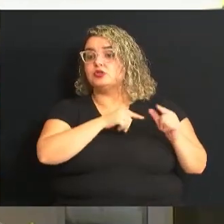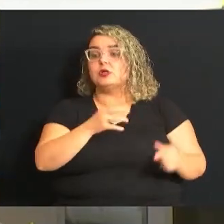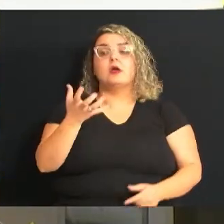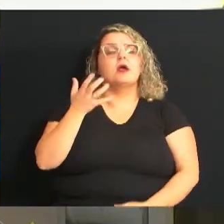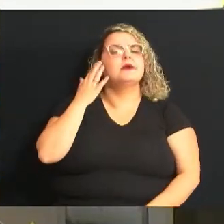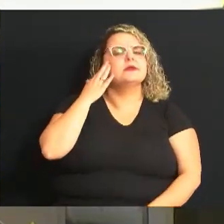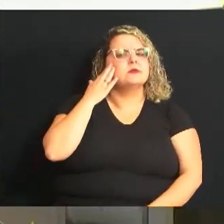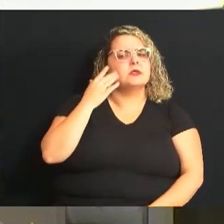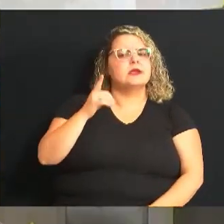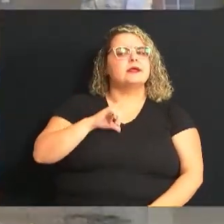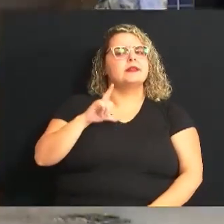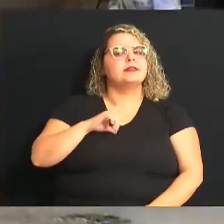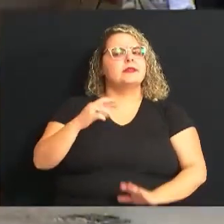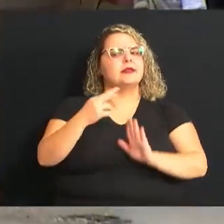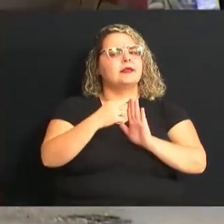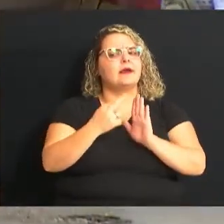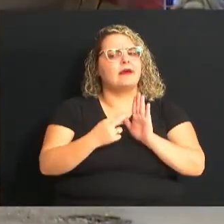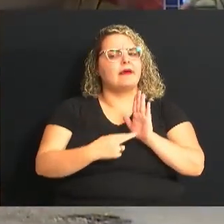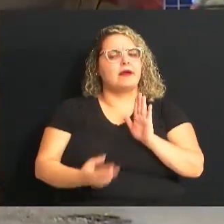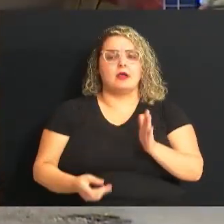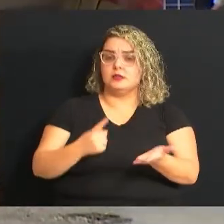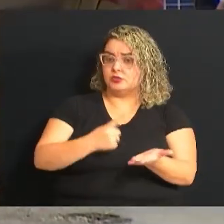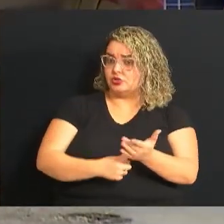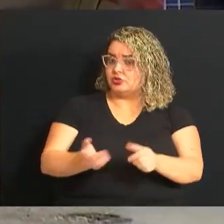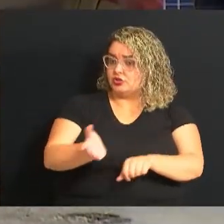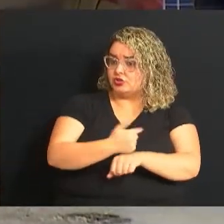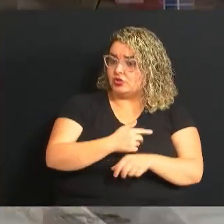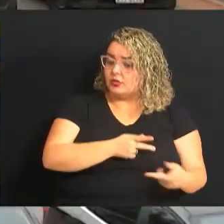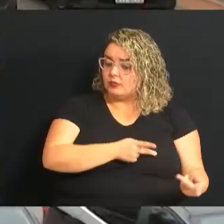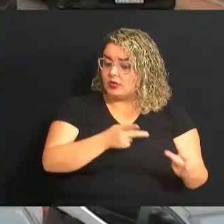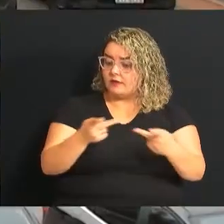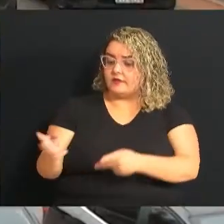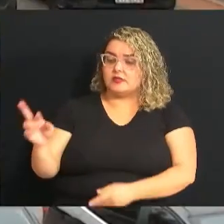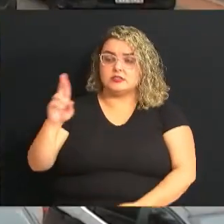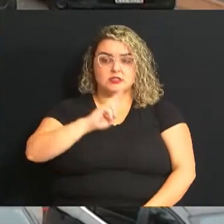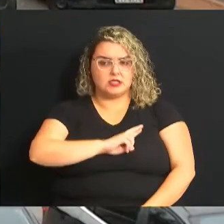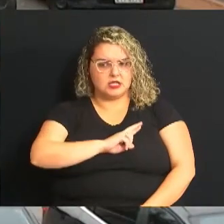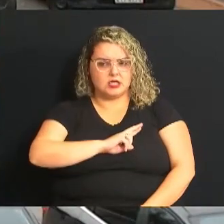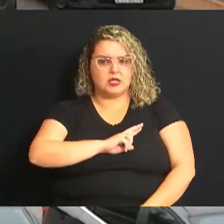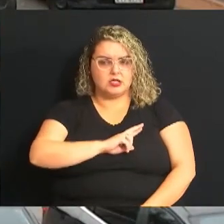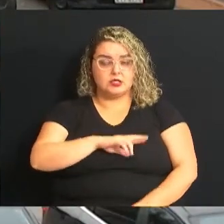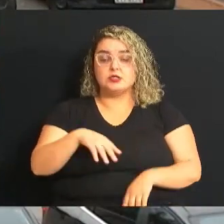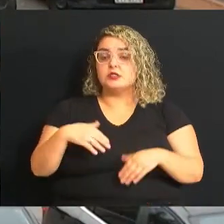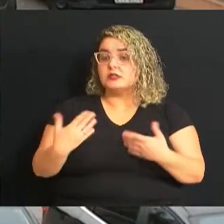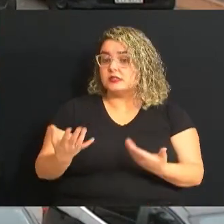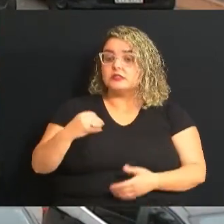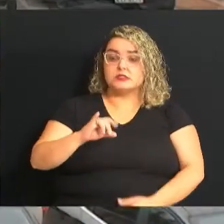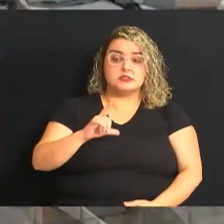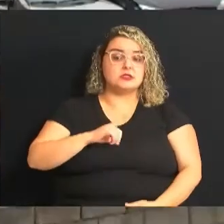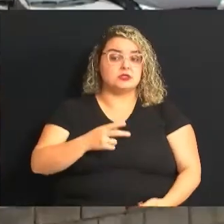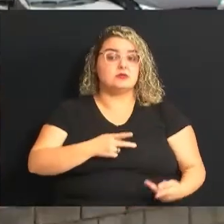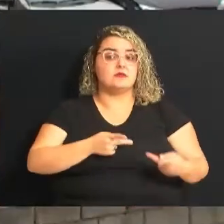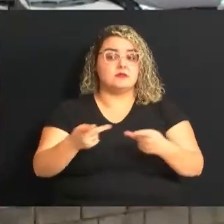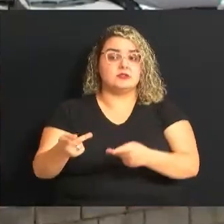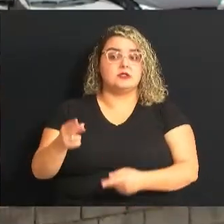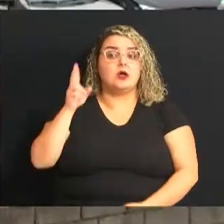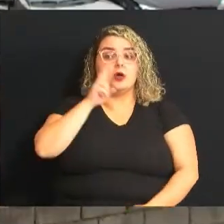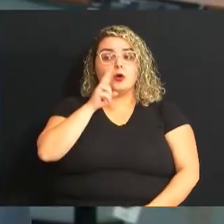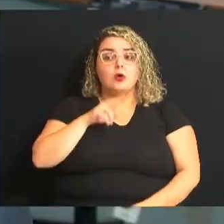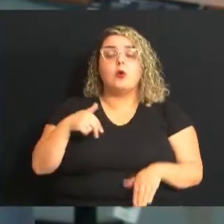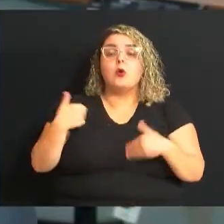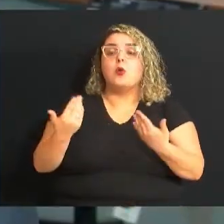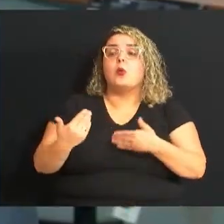muitos religiosos, sejam ele espírita, católico, evangélico, na verdade a lei é abrangente nesse sentido, é